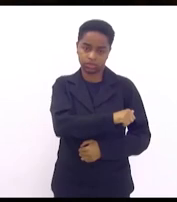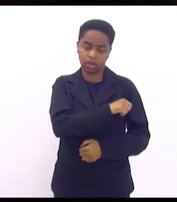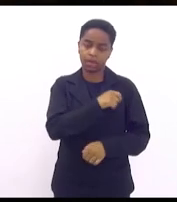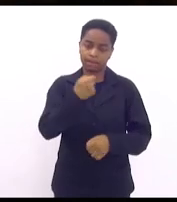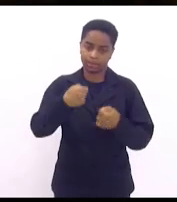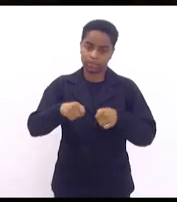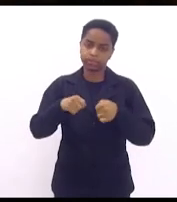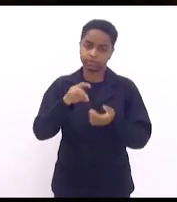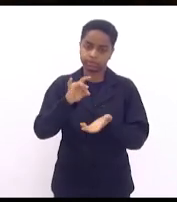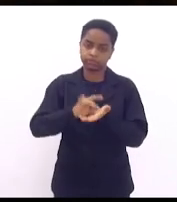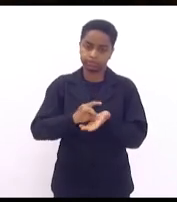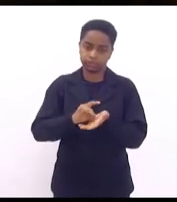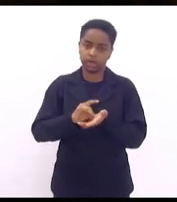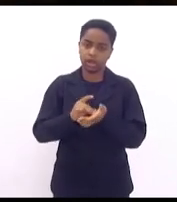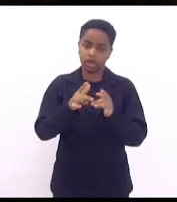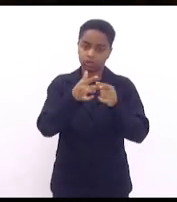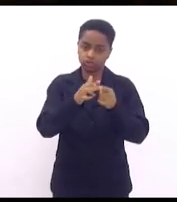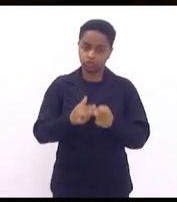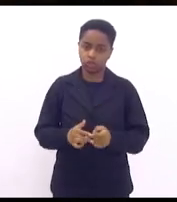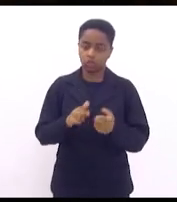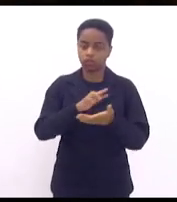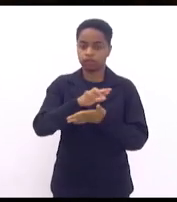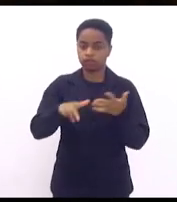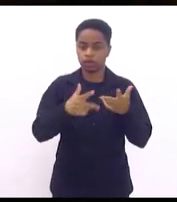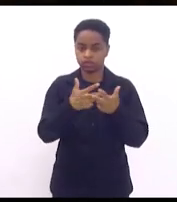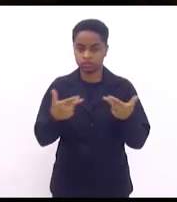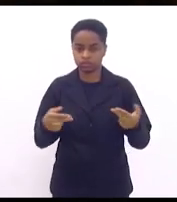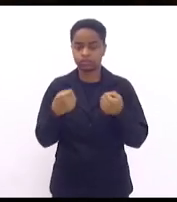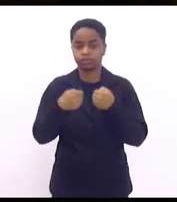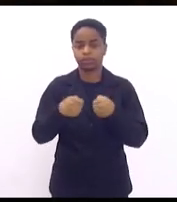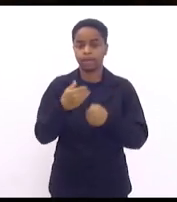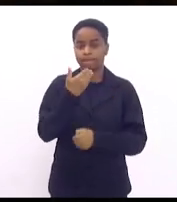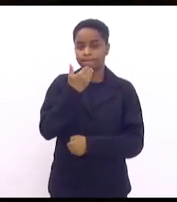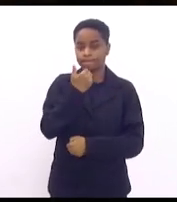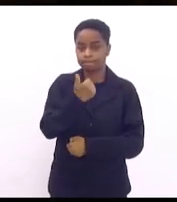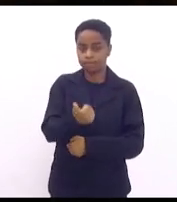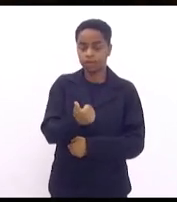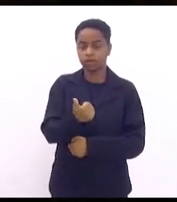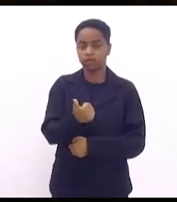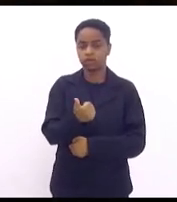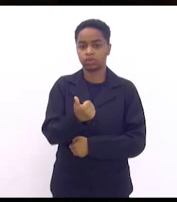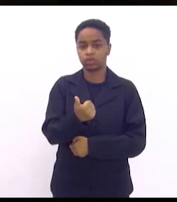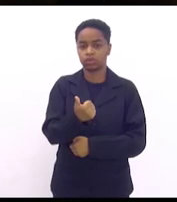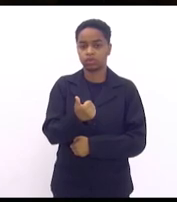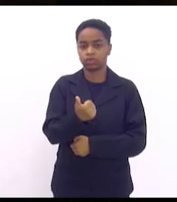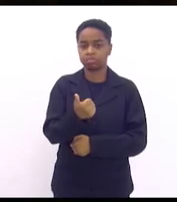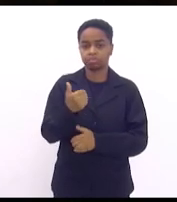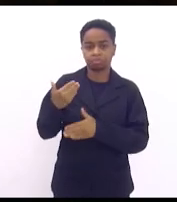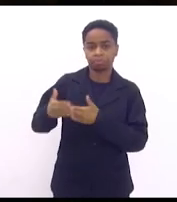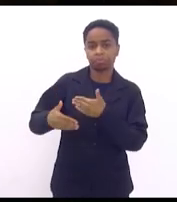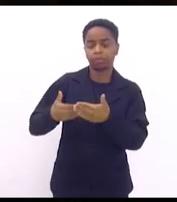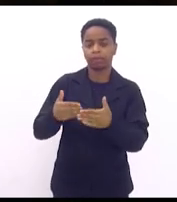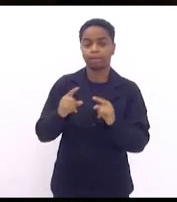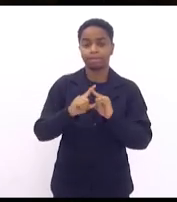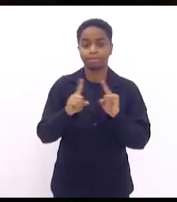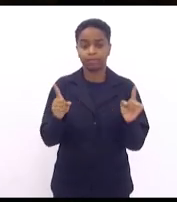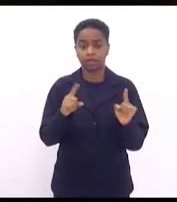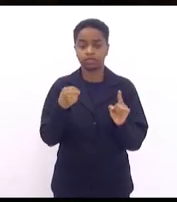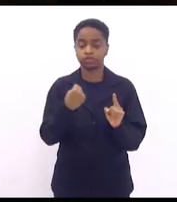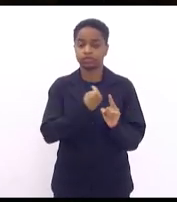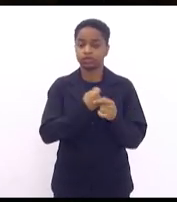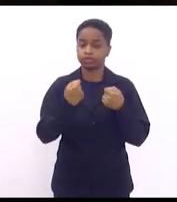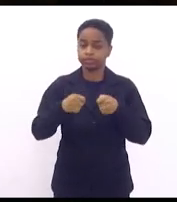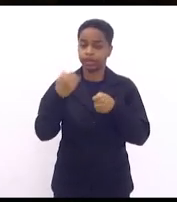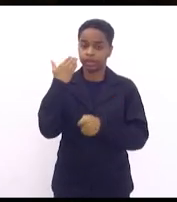sim ajustar muitas coisas, precisa melhorar na sua eficiência, mas a gente tem